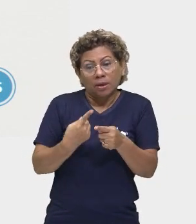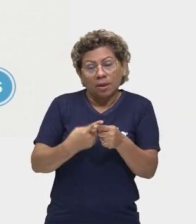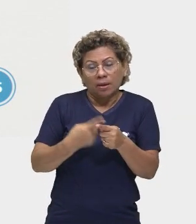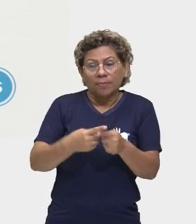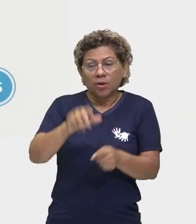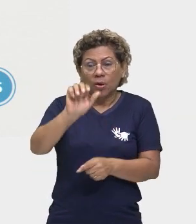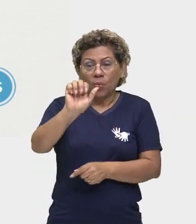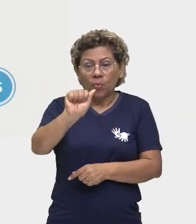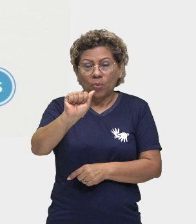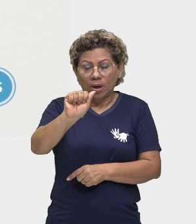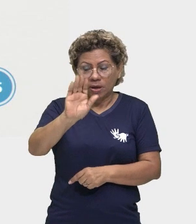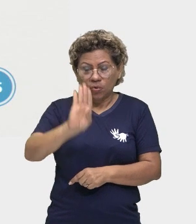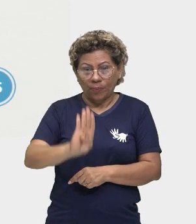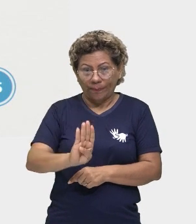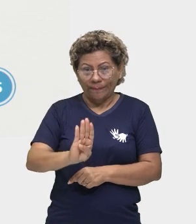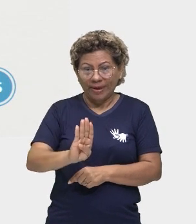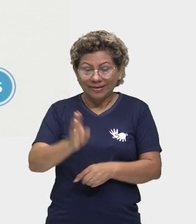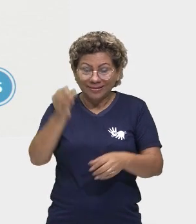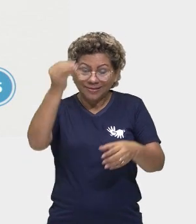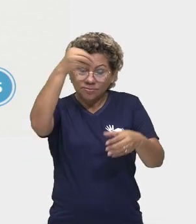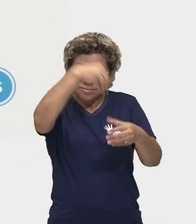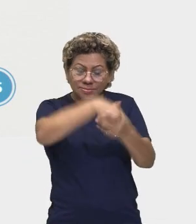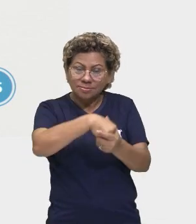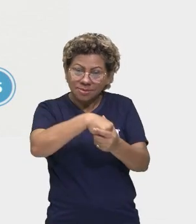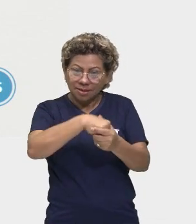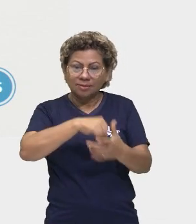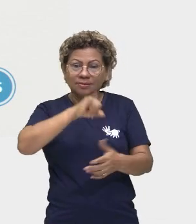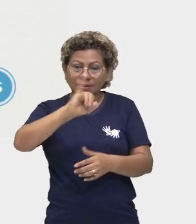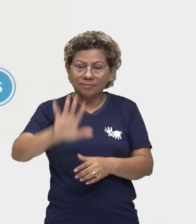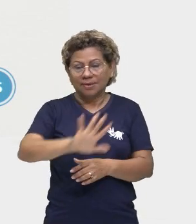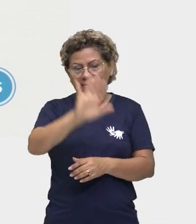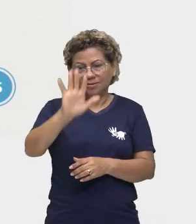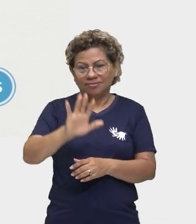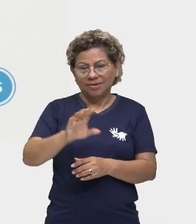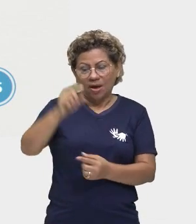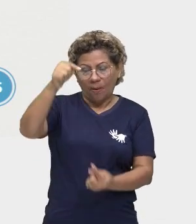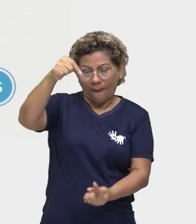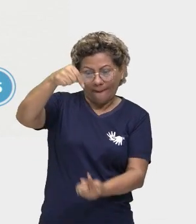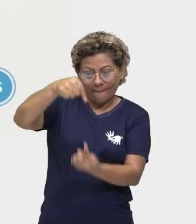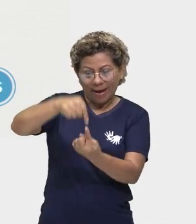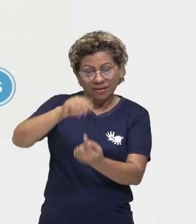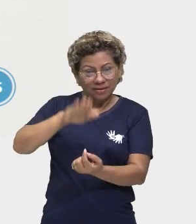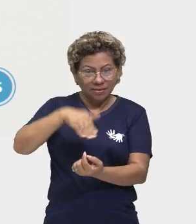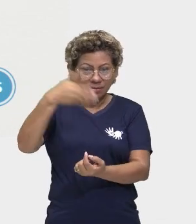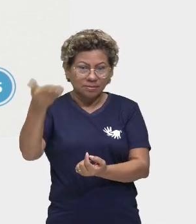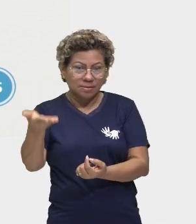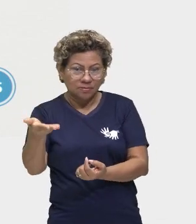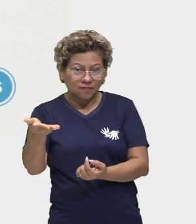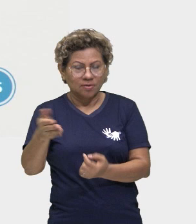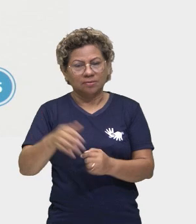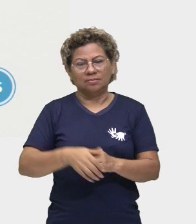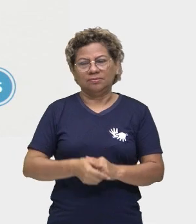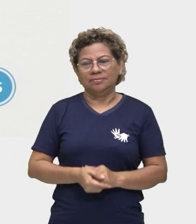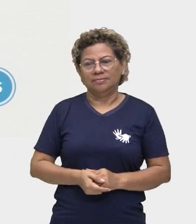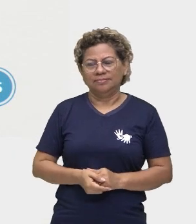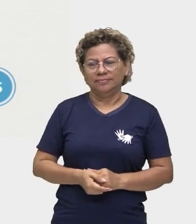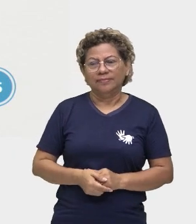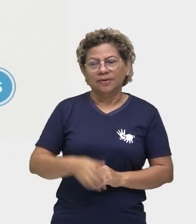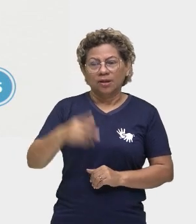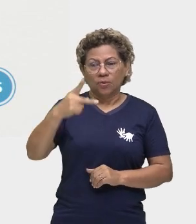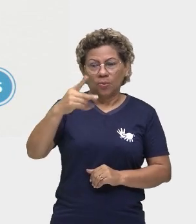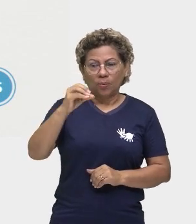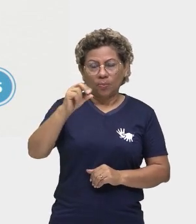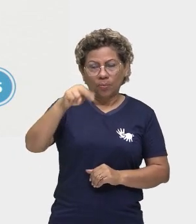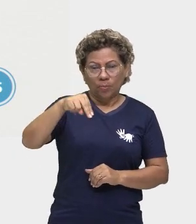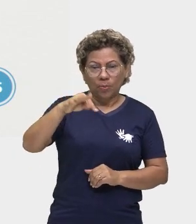encontram no interior do polígono. Então, necessariamente, todos os pontos aqui, ó,